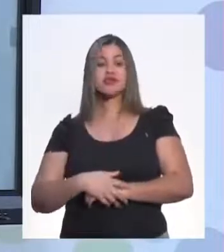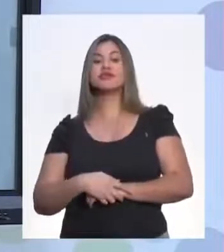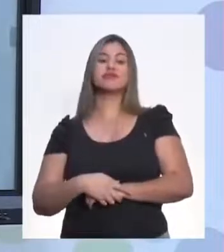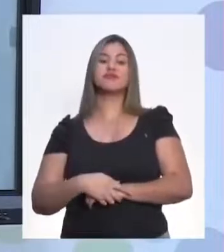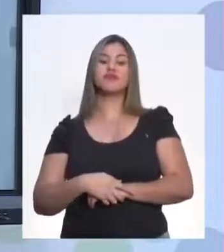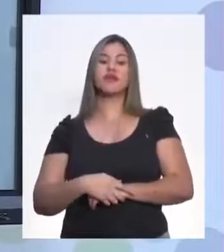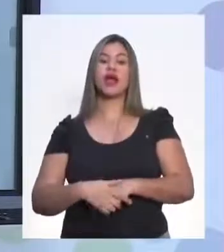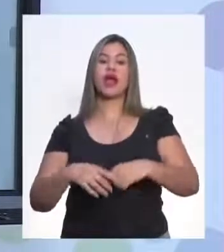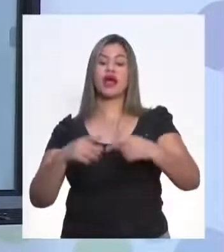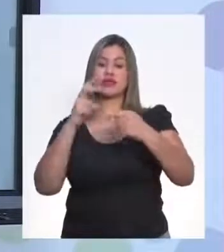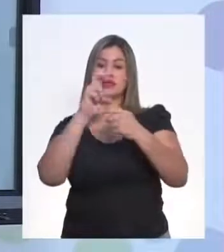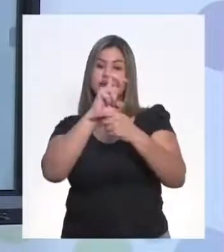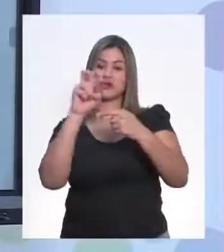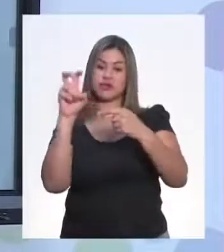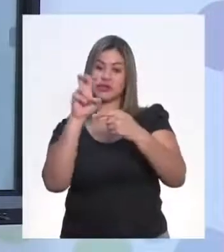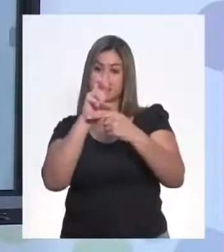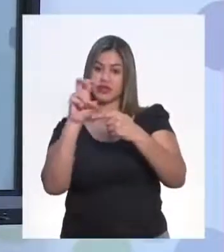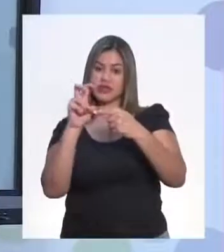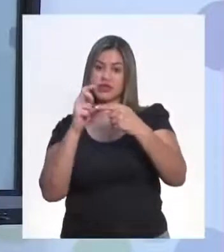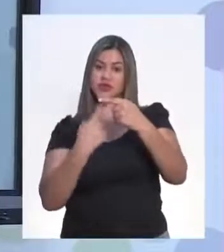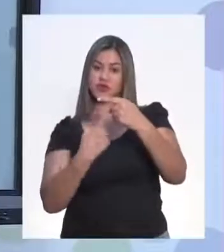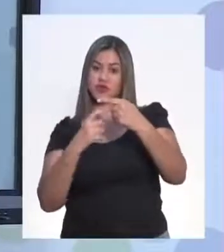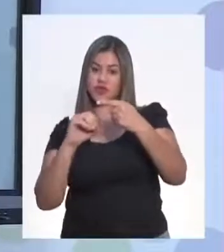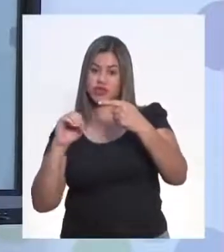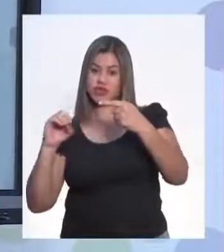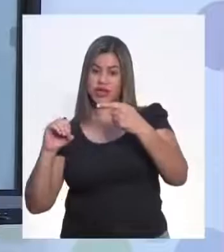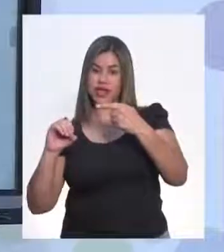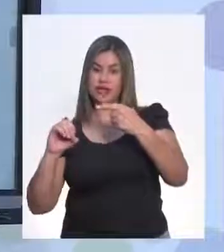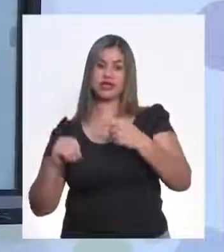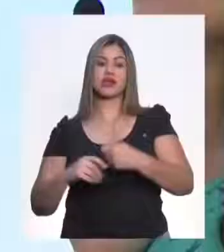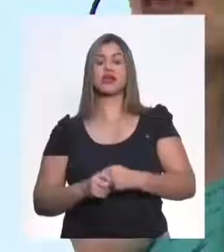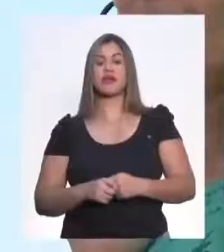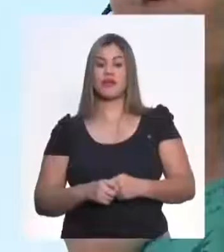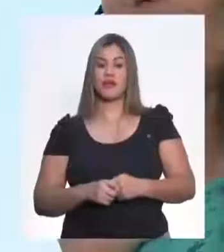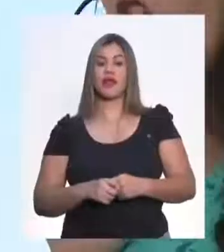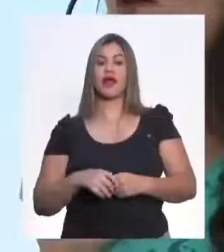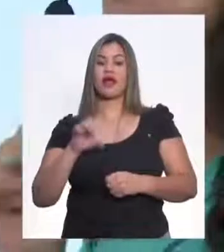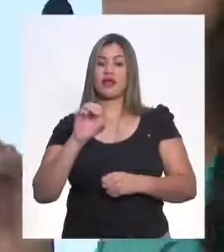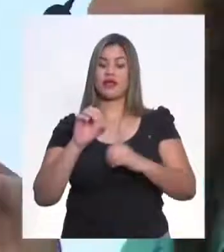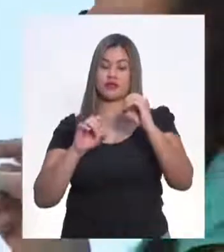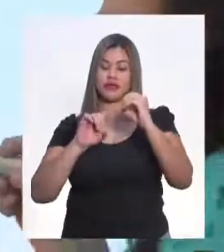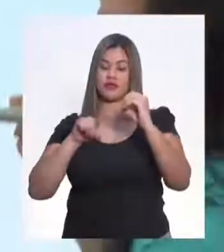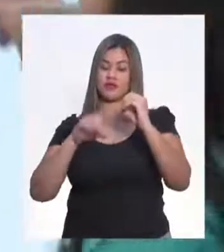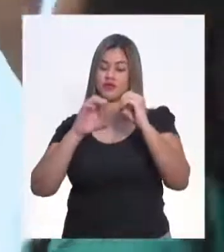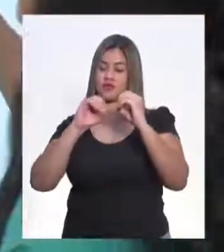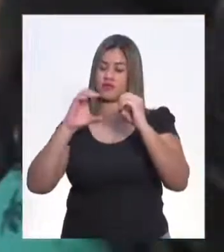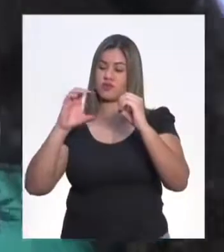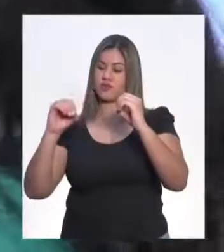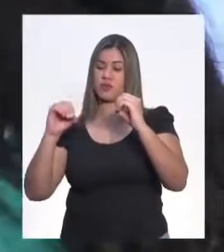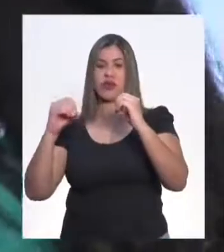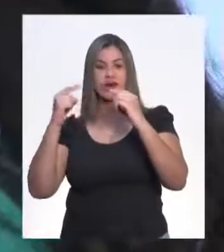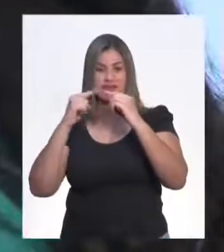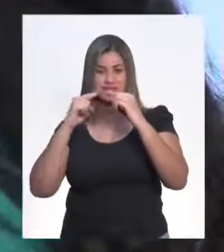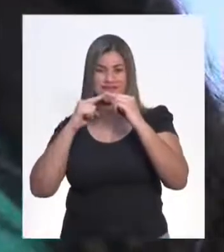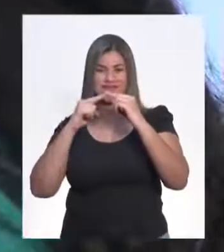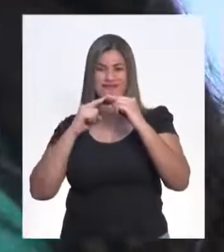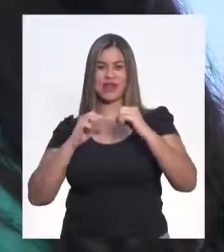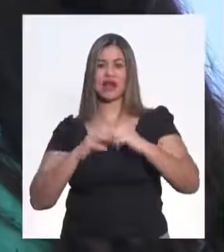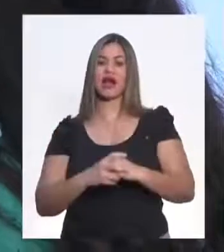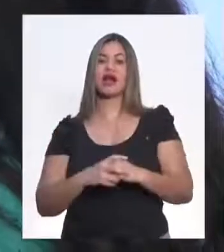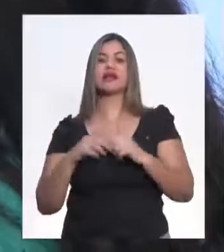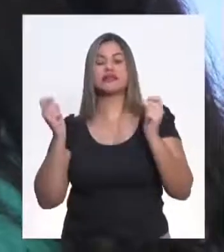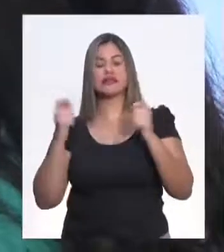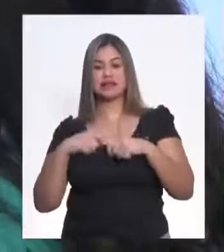55 sobre 100. 2 casas decimais, 2 zeros. Podemos dividir em cima